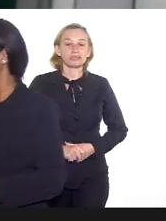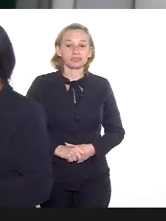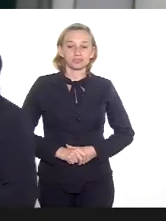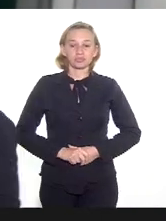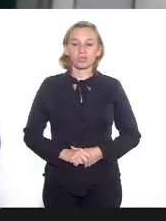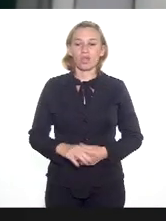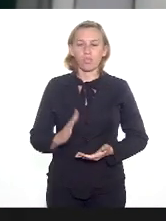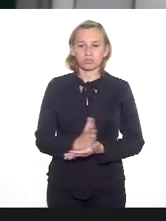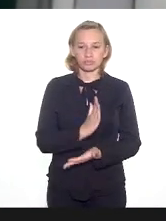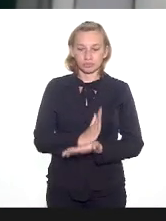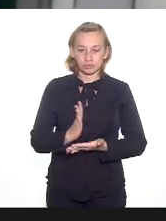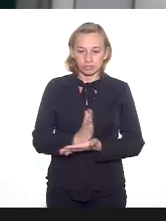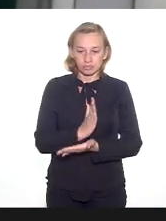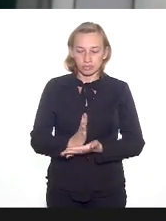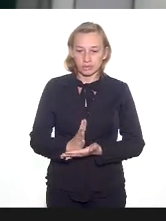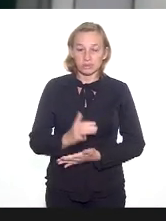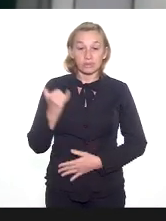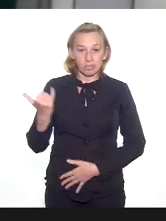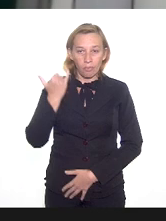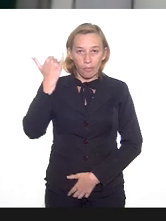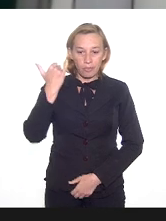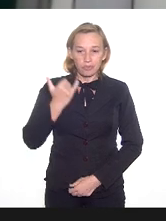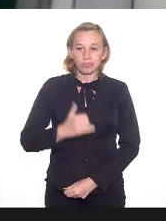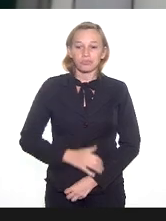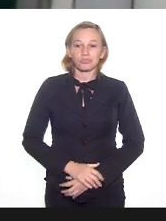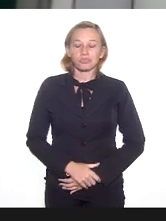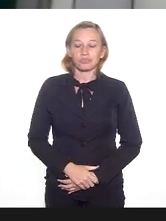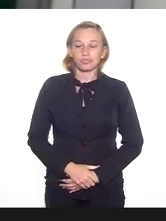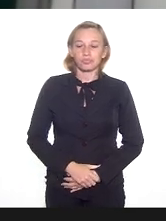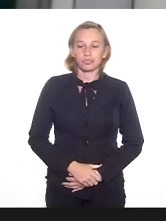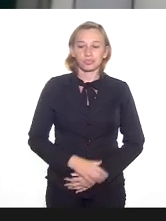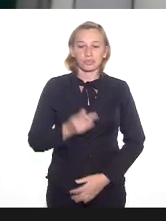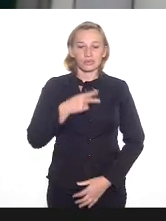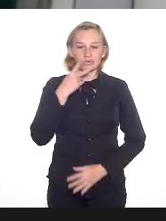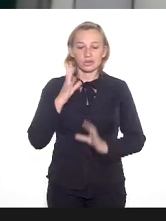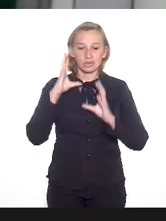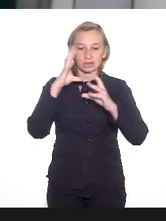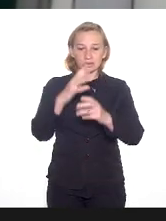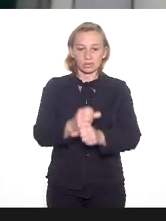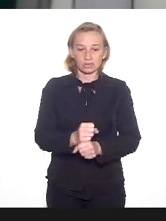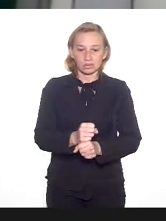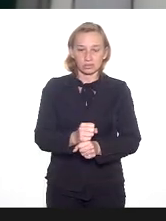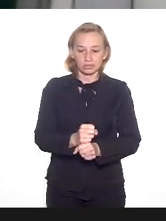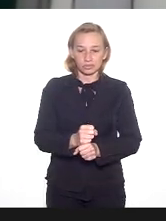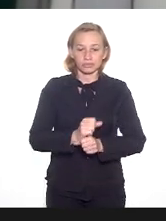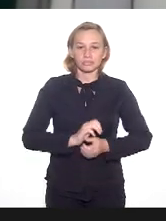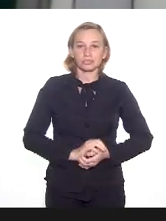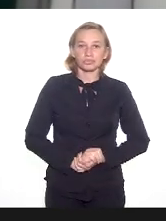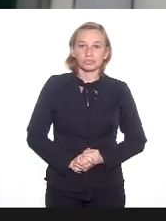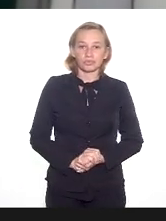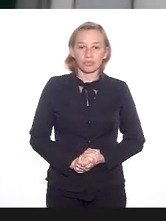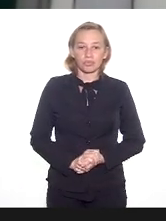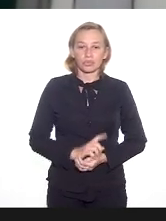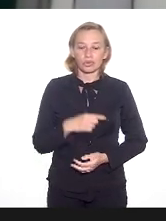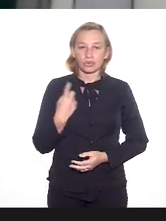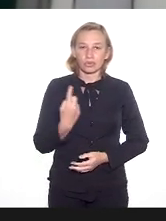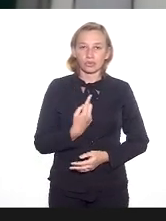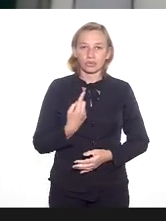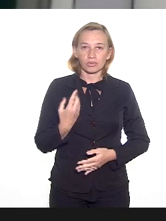mais centrais para fundamentar as conclusões e recomendações a que nós